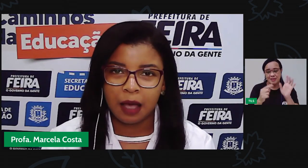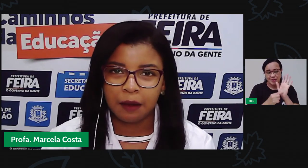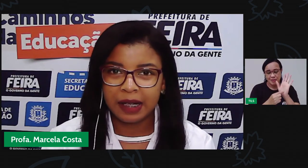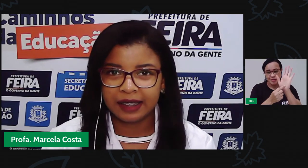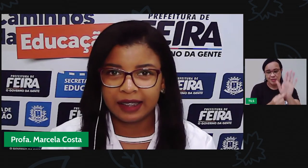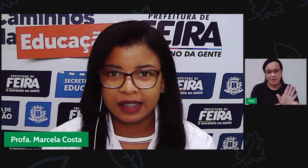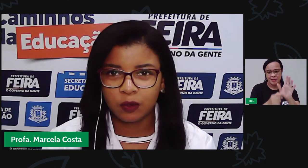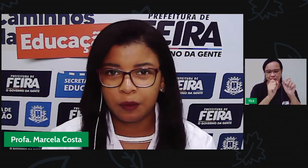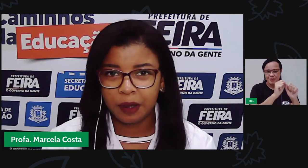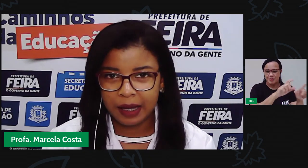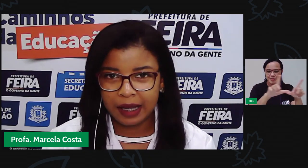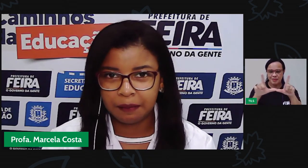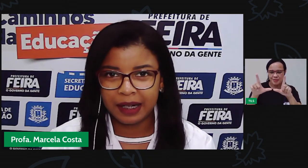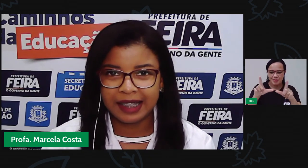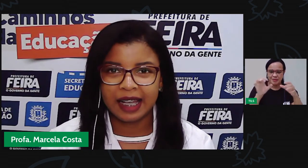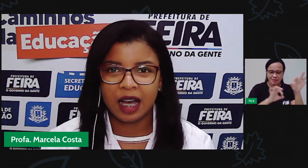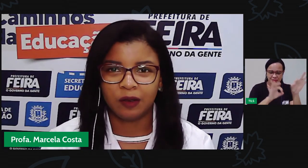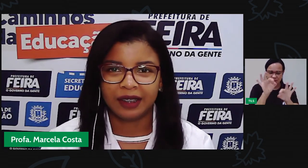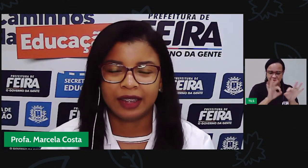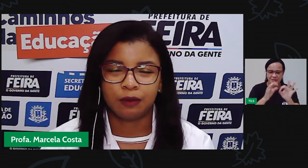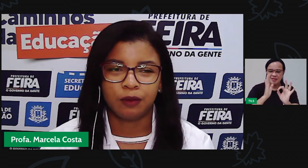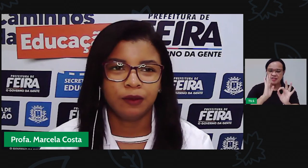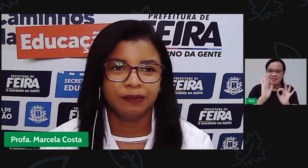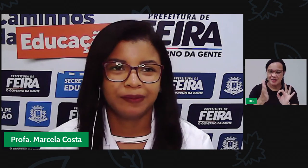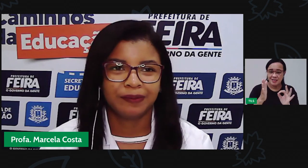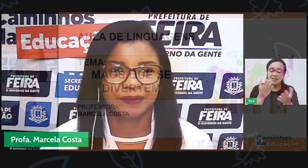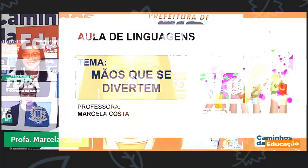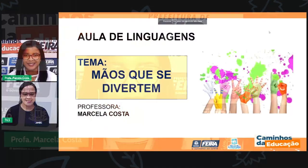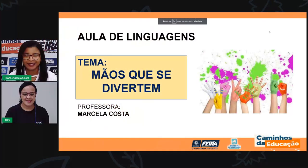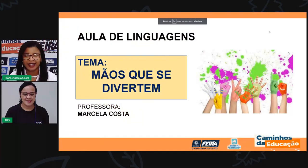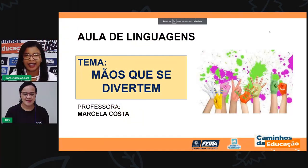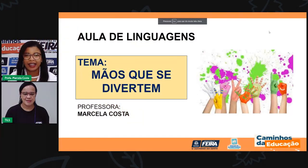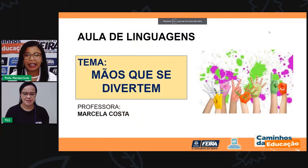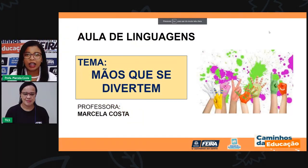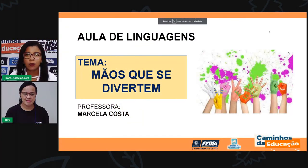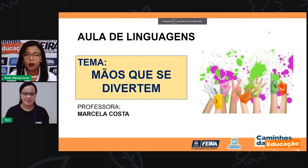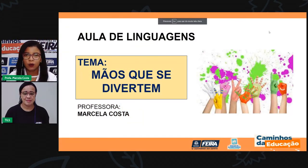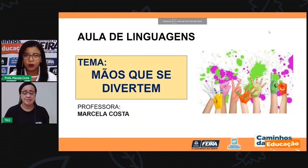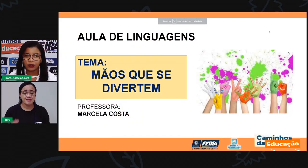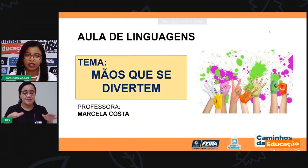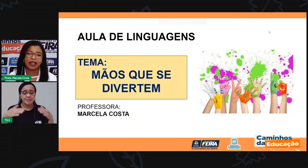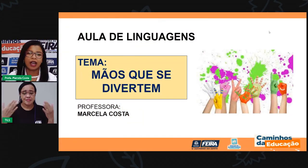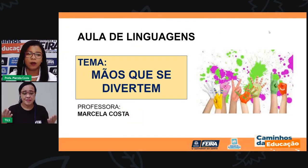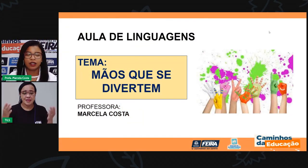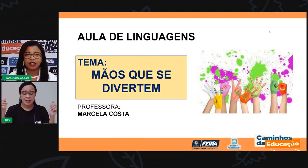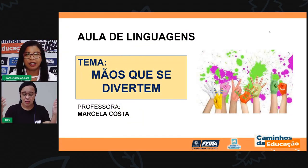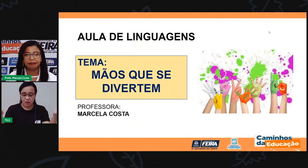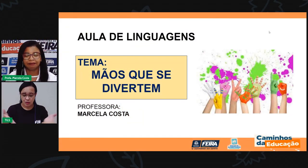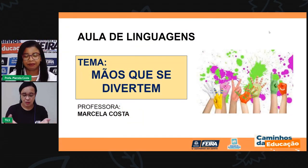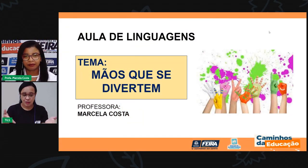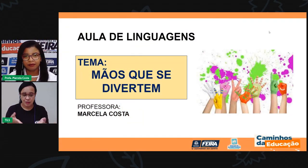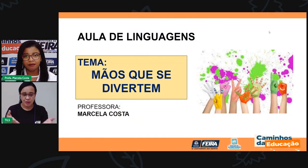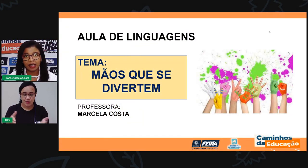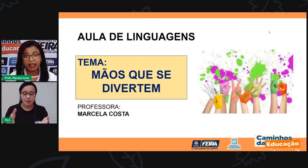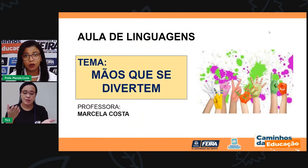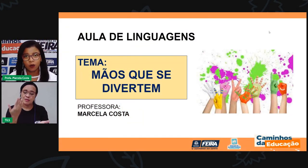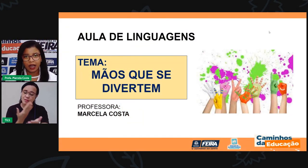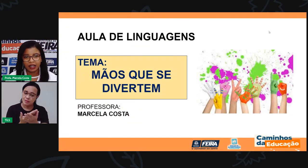a apresentação que eu preparei para essa aula, tá bom? Então, hoje na aula de